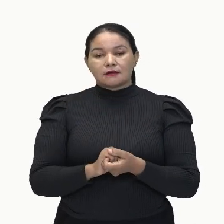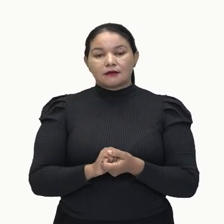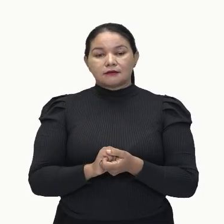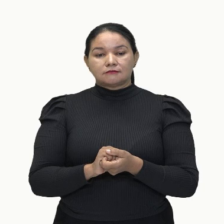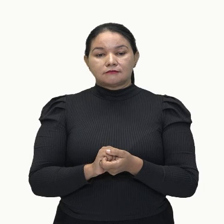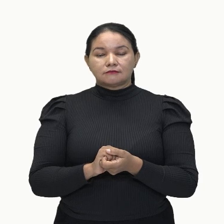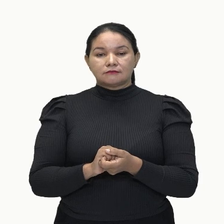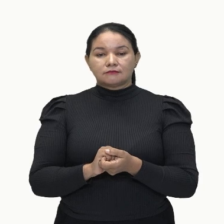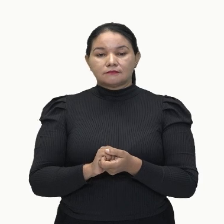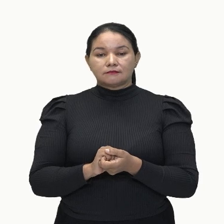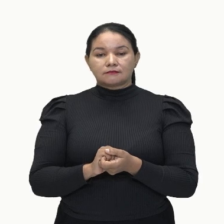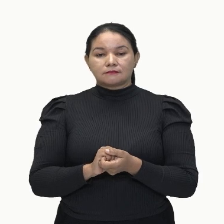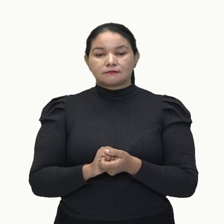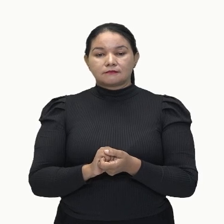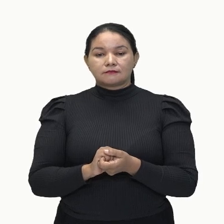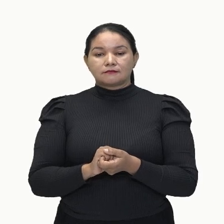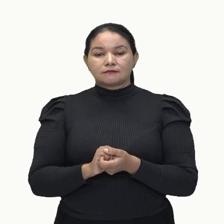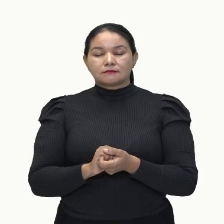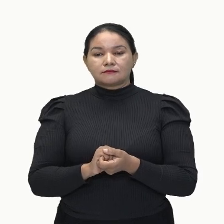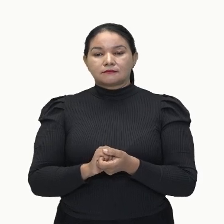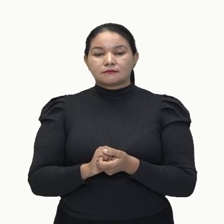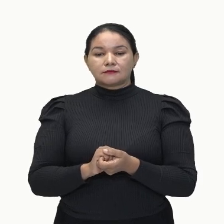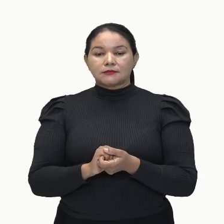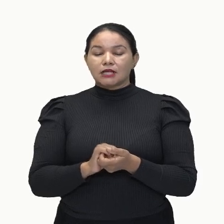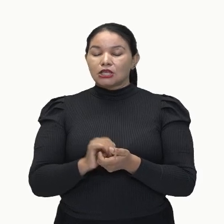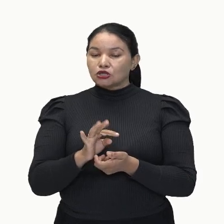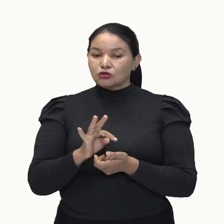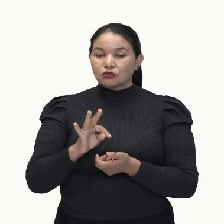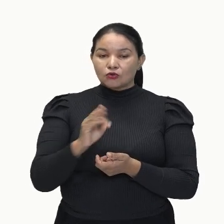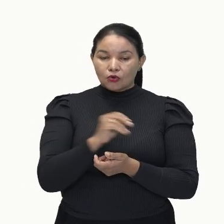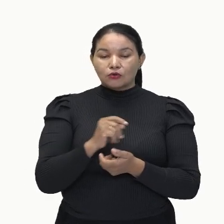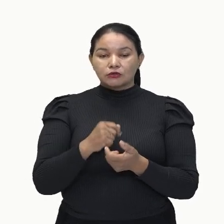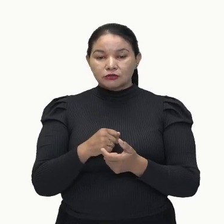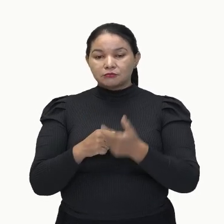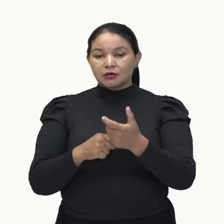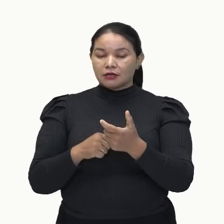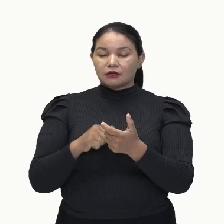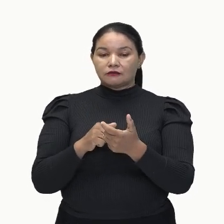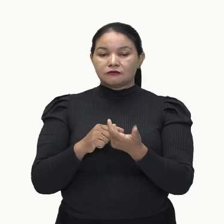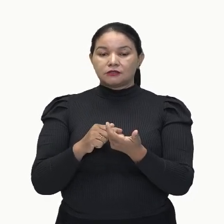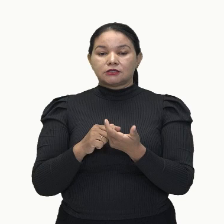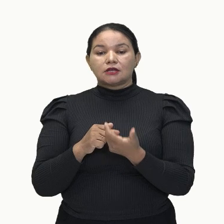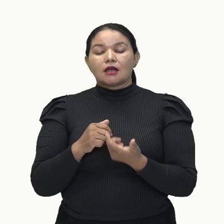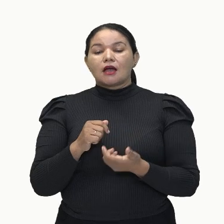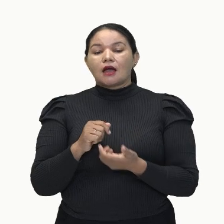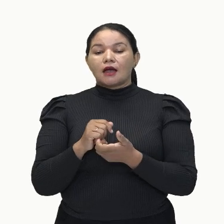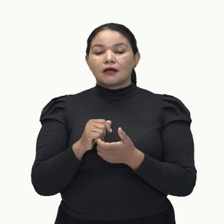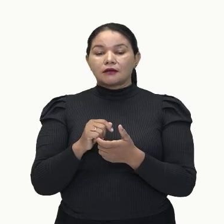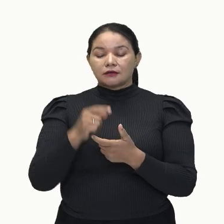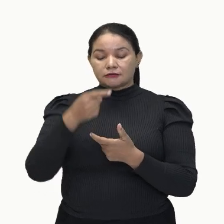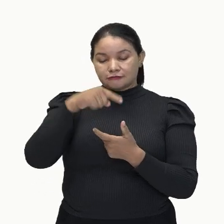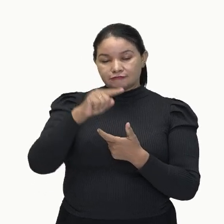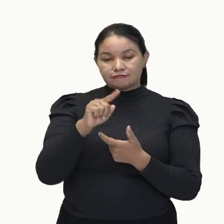acentuar todas ti ejemp palabas